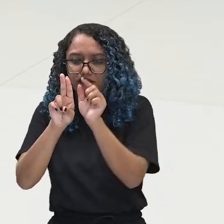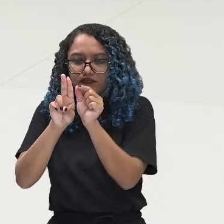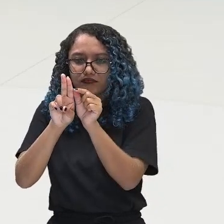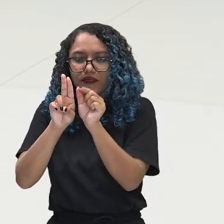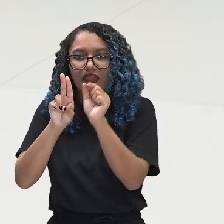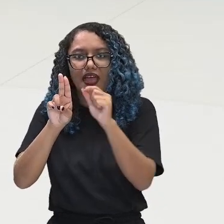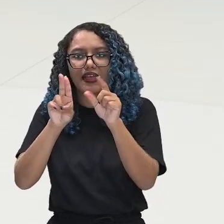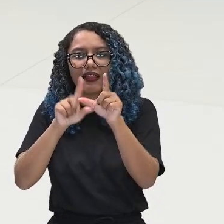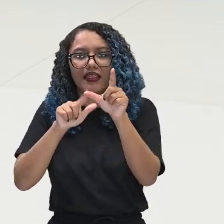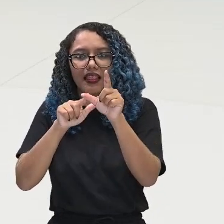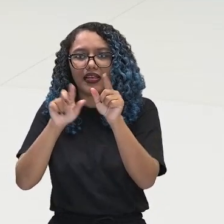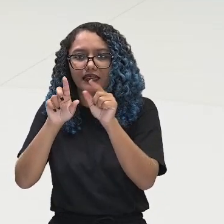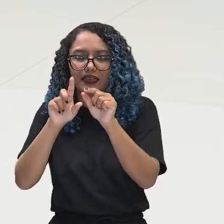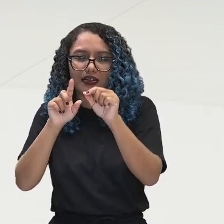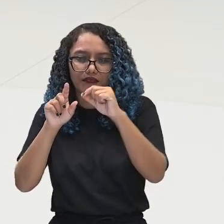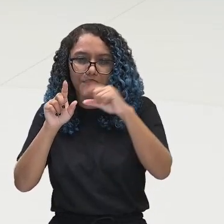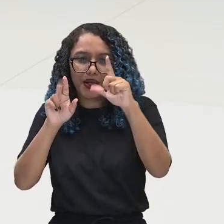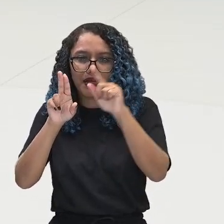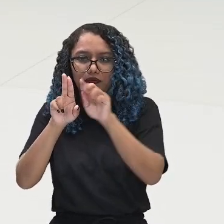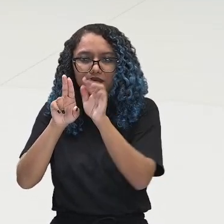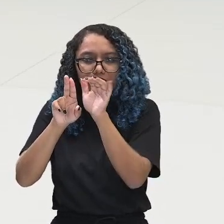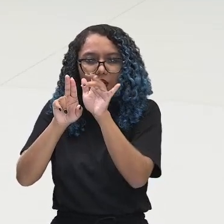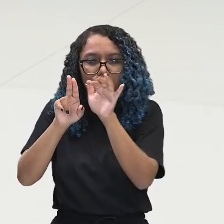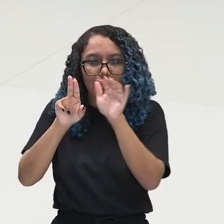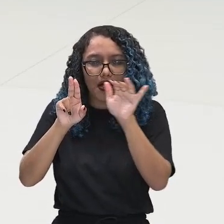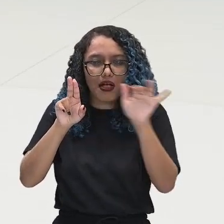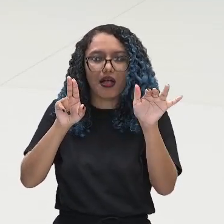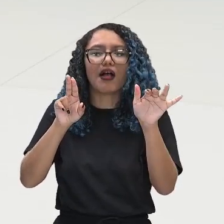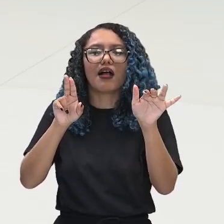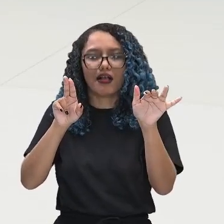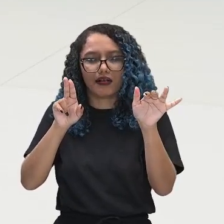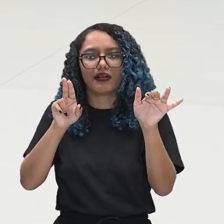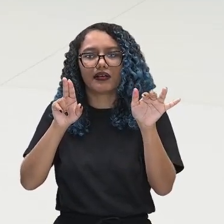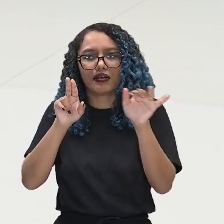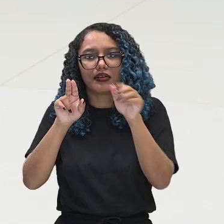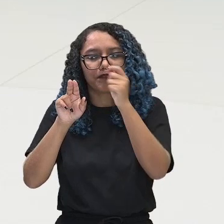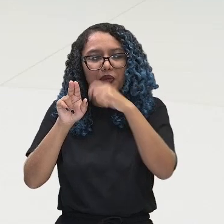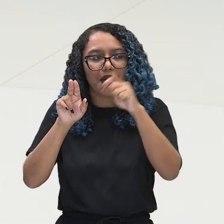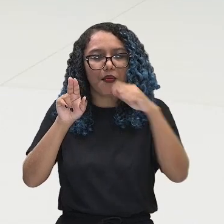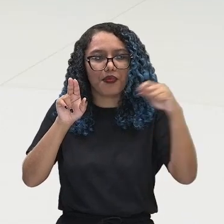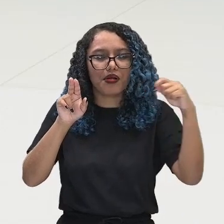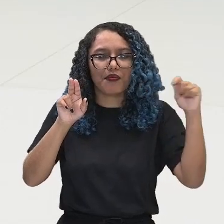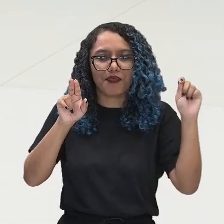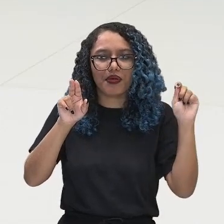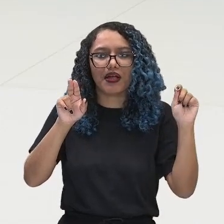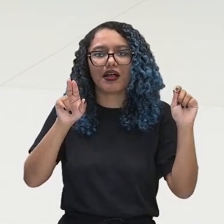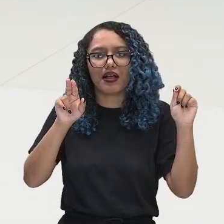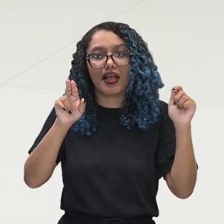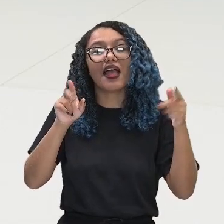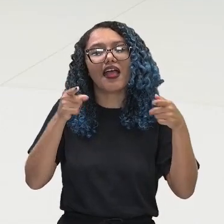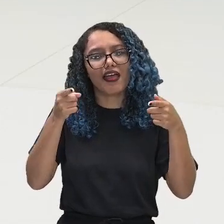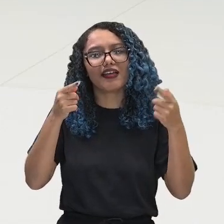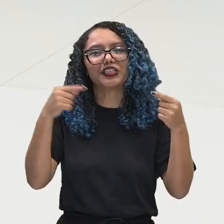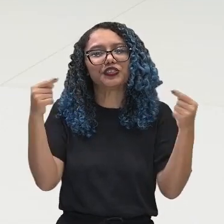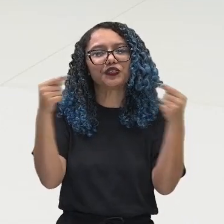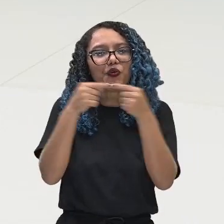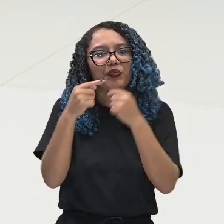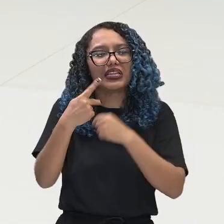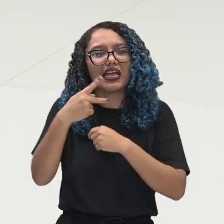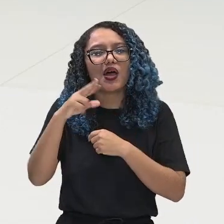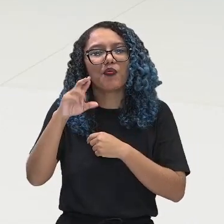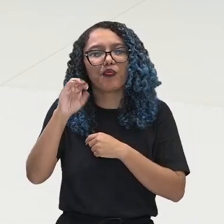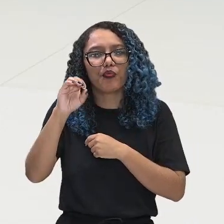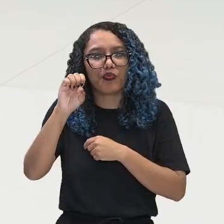de fato começa o texto, não é? Então, esse texto em prosa é justamente esse, que você coloca a margem, vai até o final da linha,